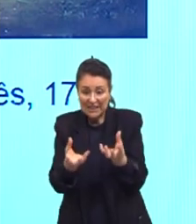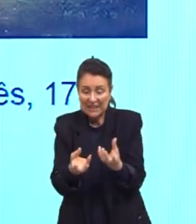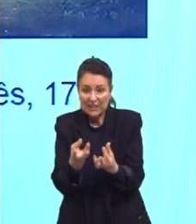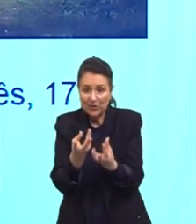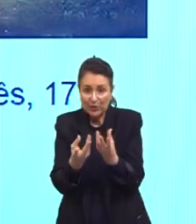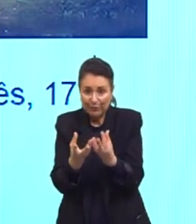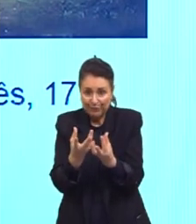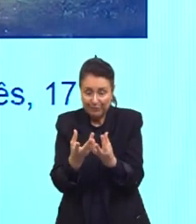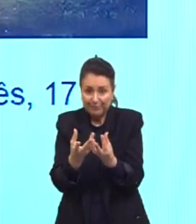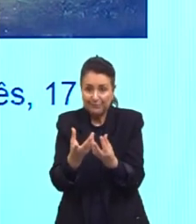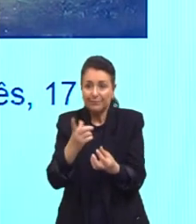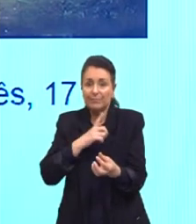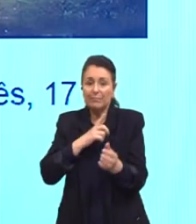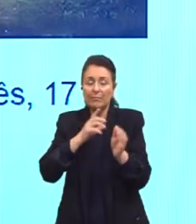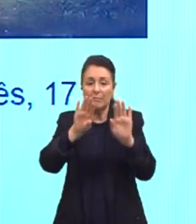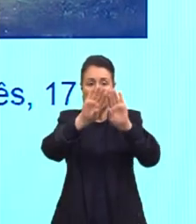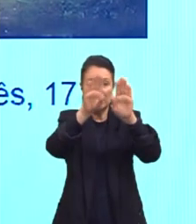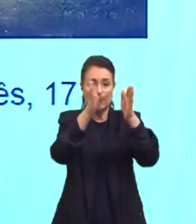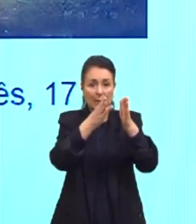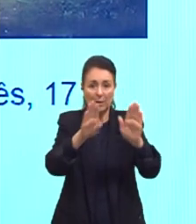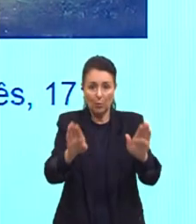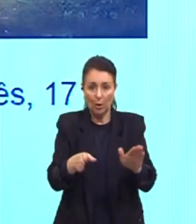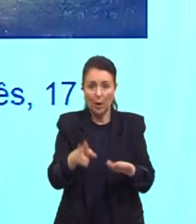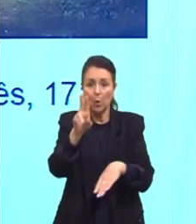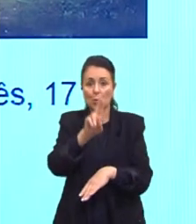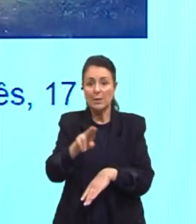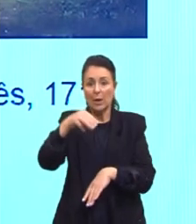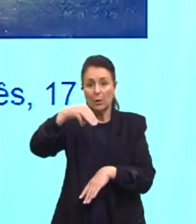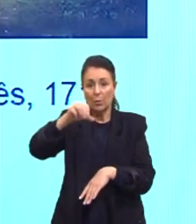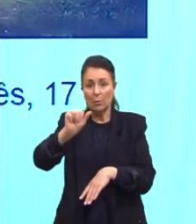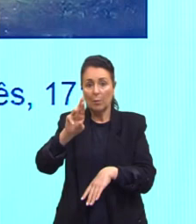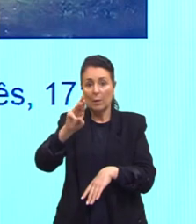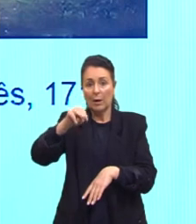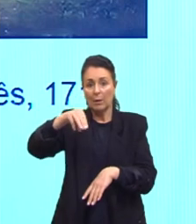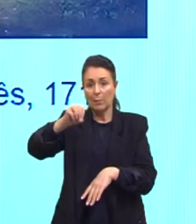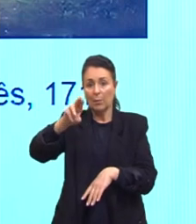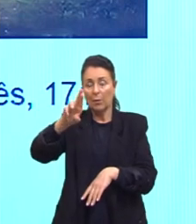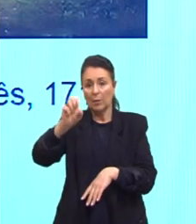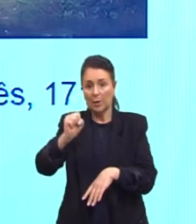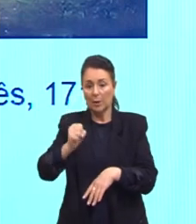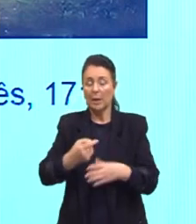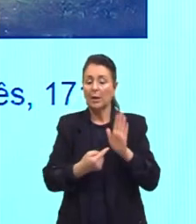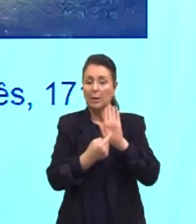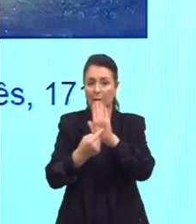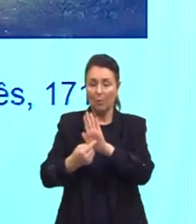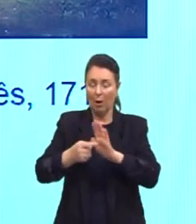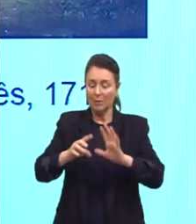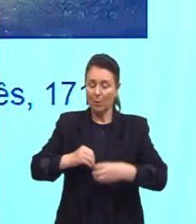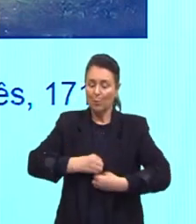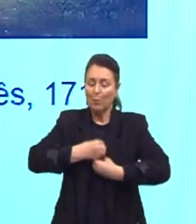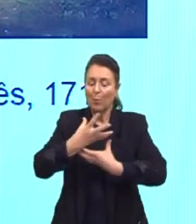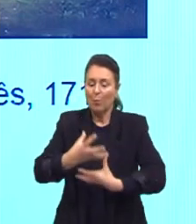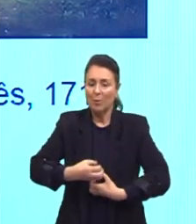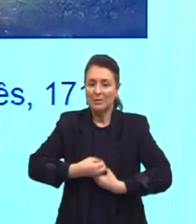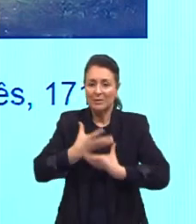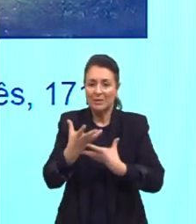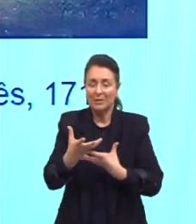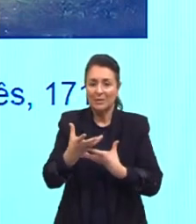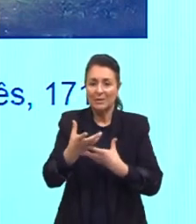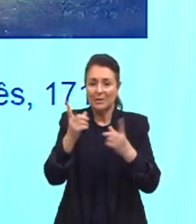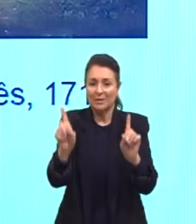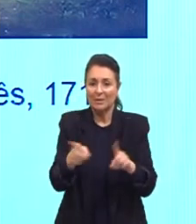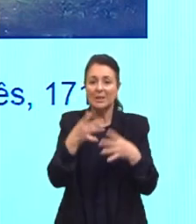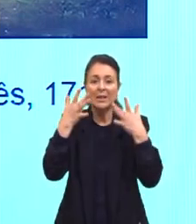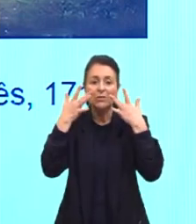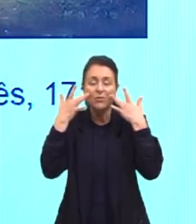forno nós temos aqui uma escultura dele em mármore e retratando também pô eximus que então tem o teatro na pintura